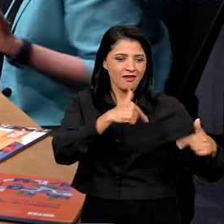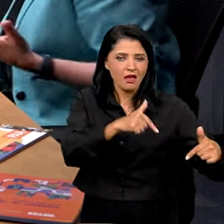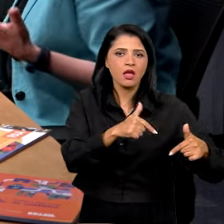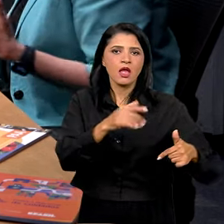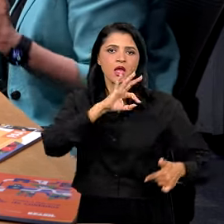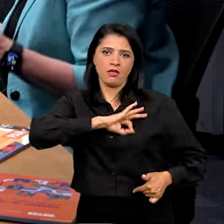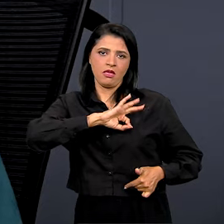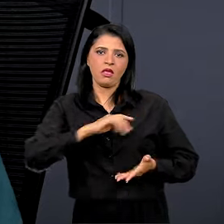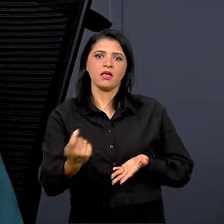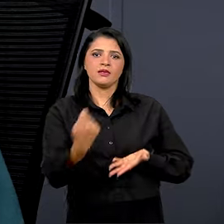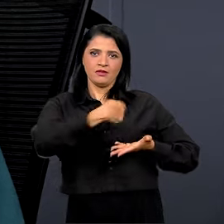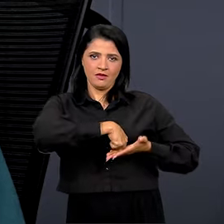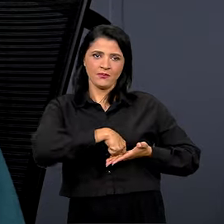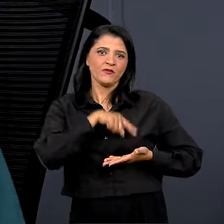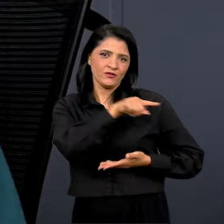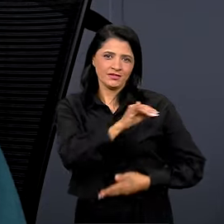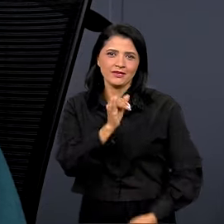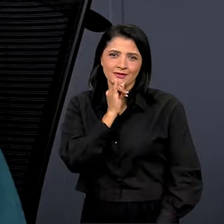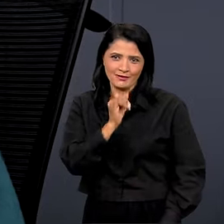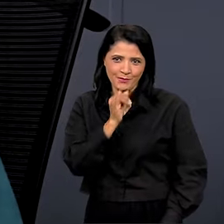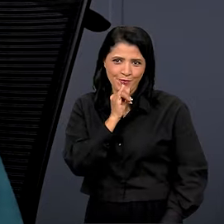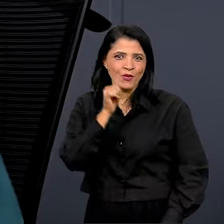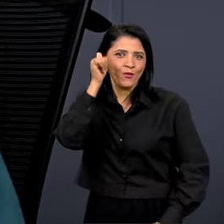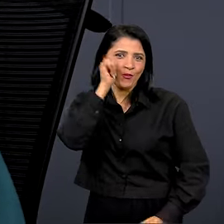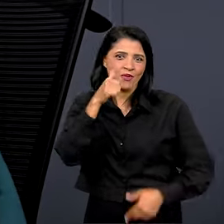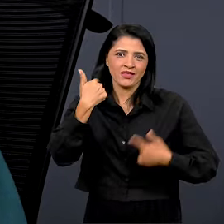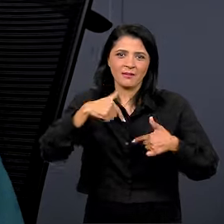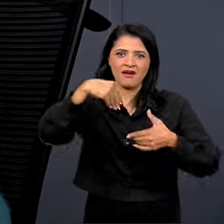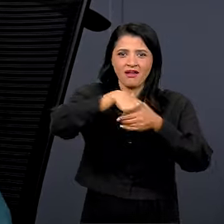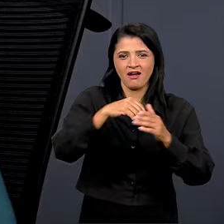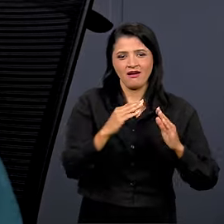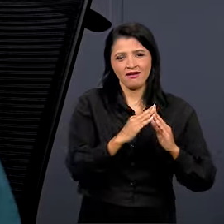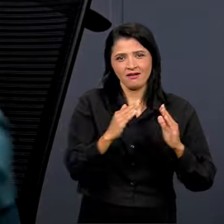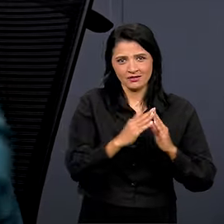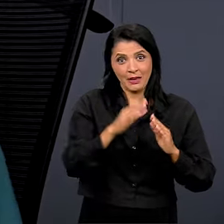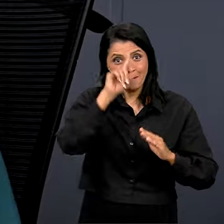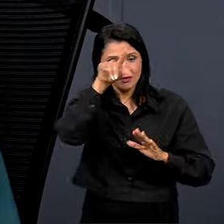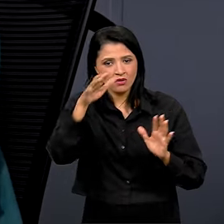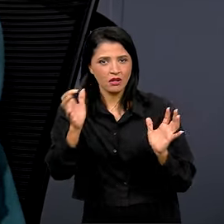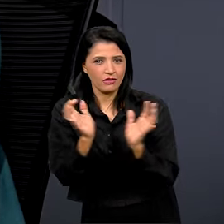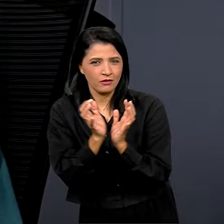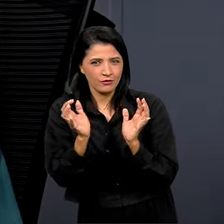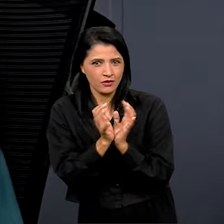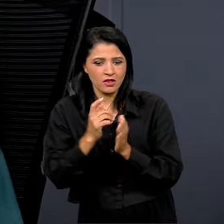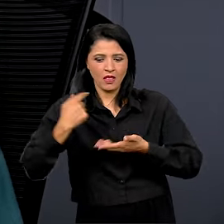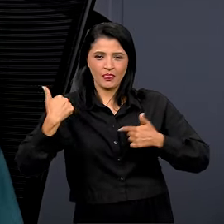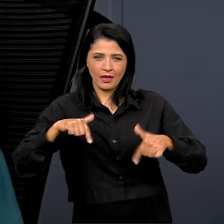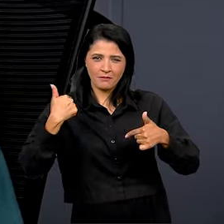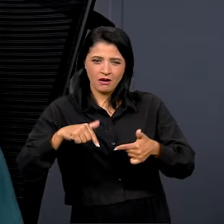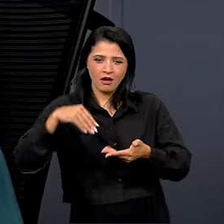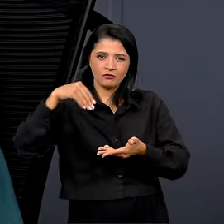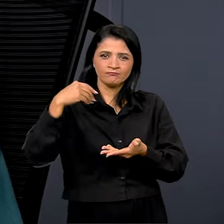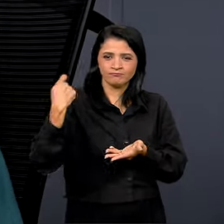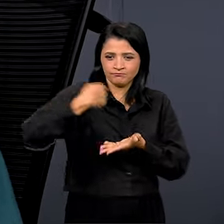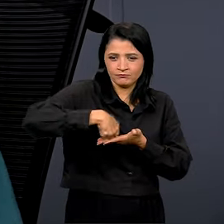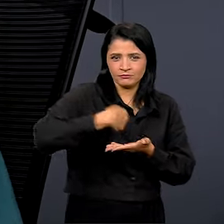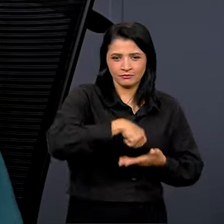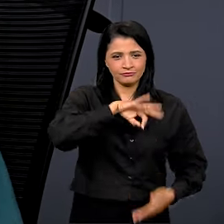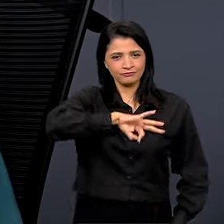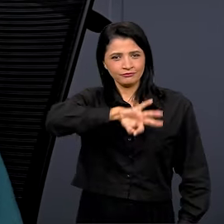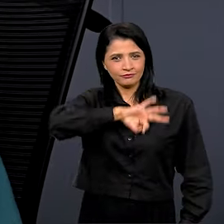que exatamente você deu o exemplo das trabalhadoras domésticas que são a principal categoria da força de trabalho remunerada do Cuidado que